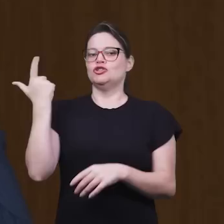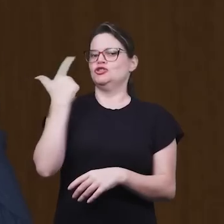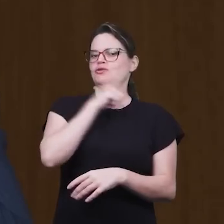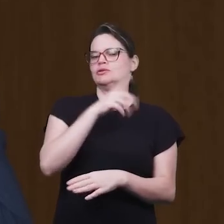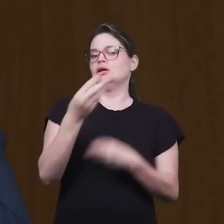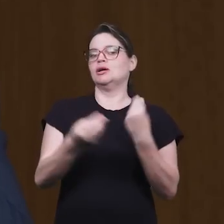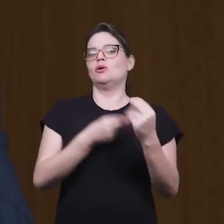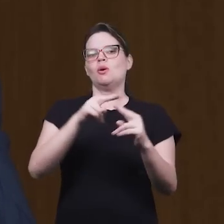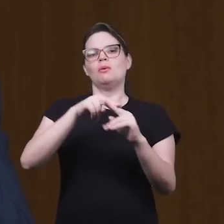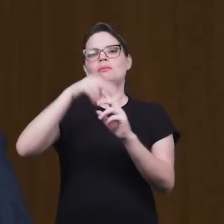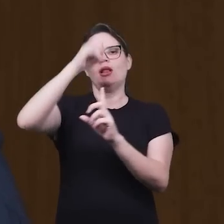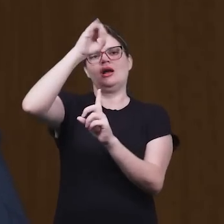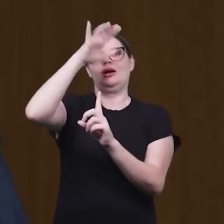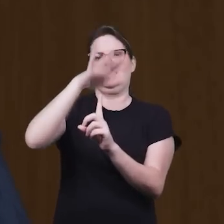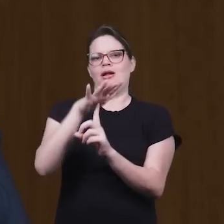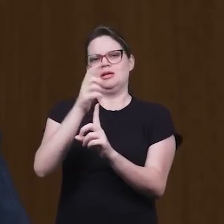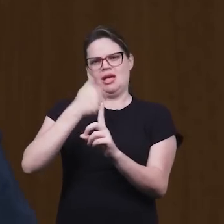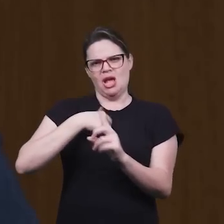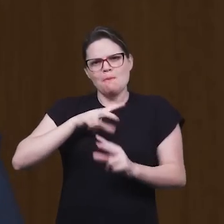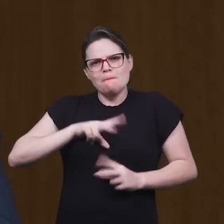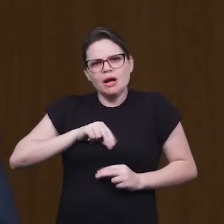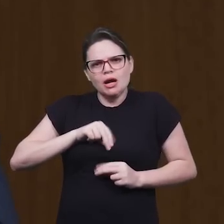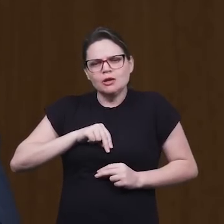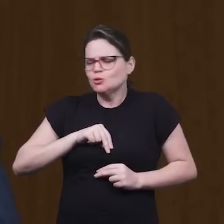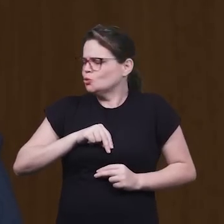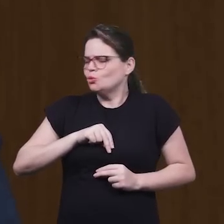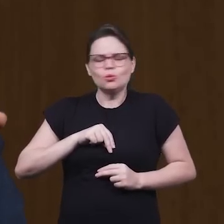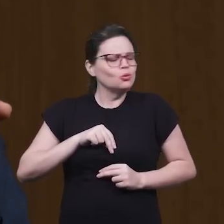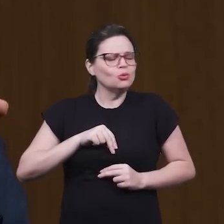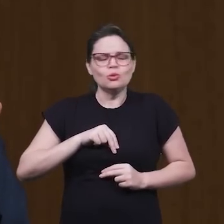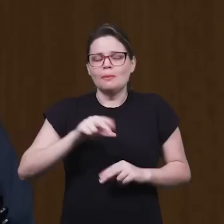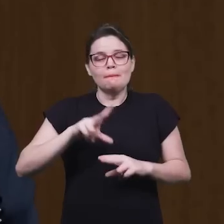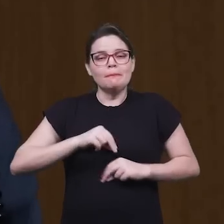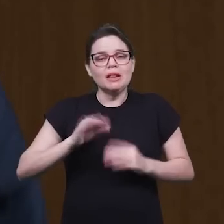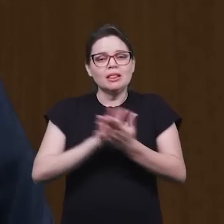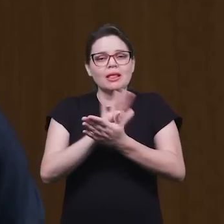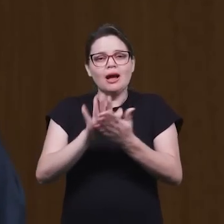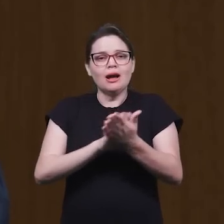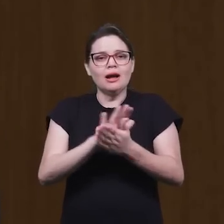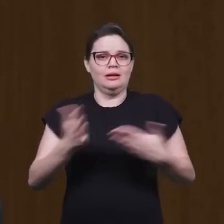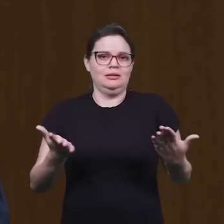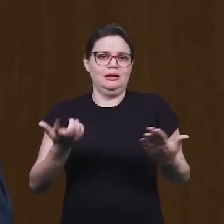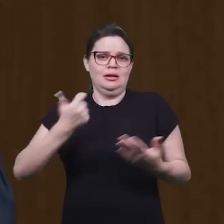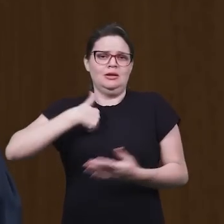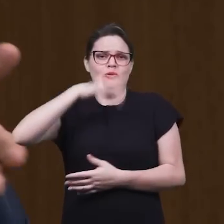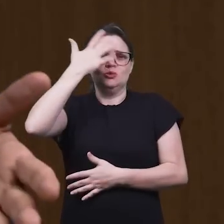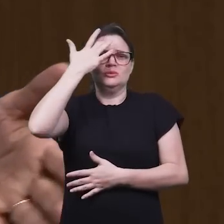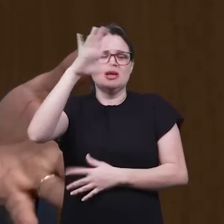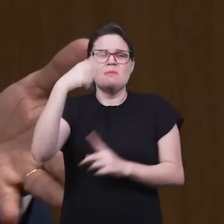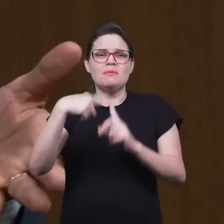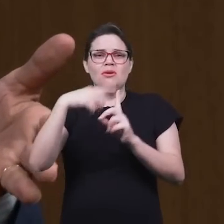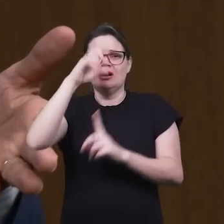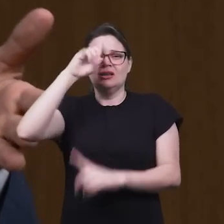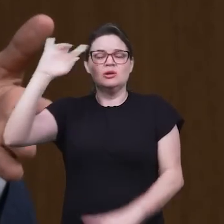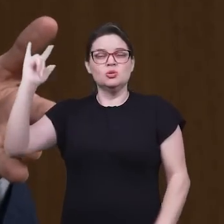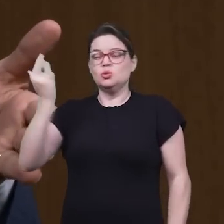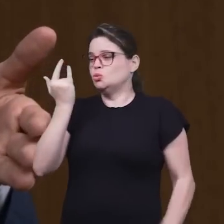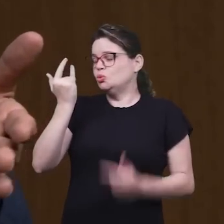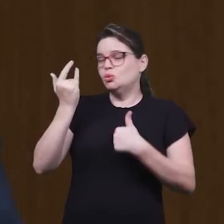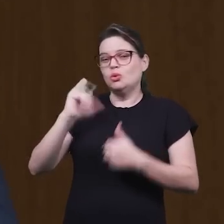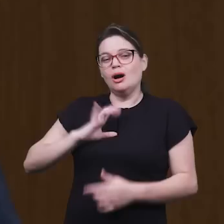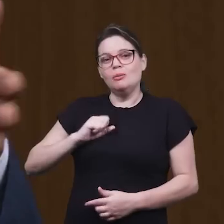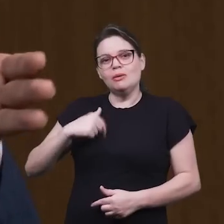Deus. Favor imerecido. Um favor imerecido, você não fez nada para merecer, inclusive a gente não consegue nem entender por que Deus nos amou tanto